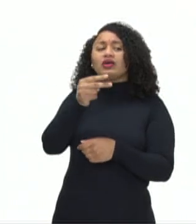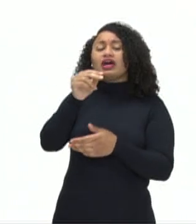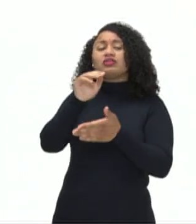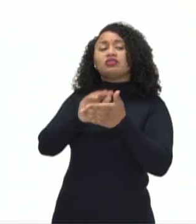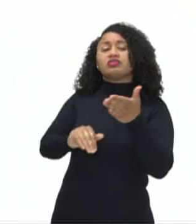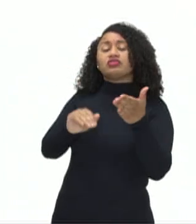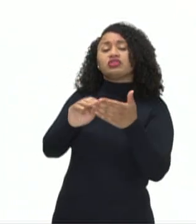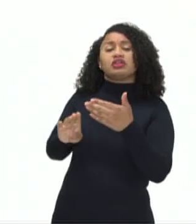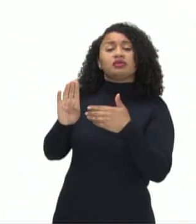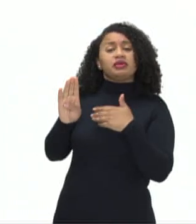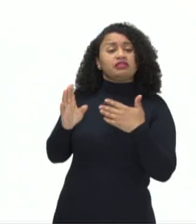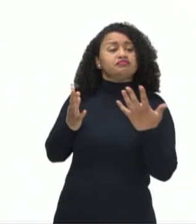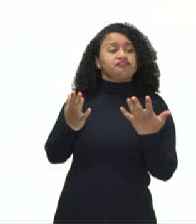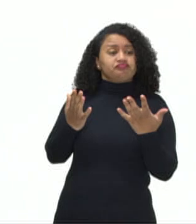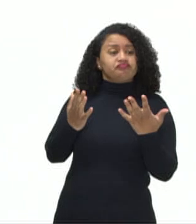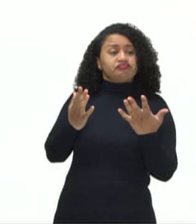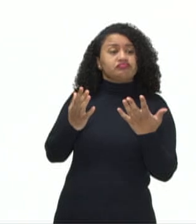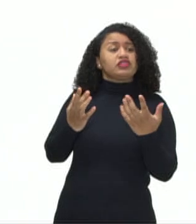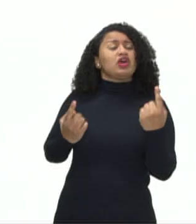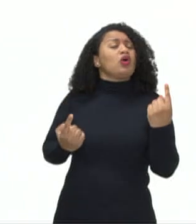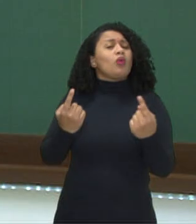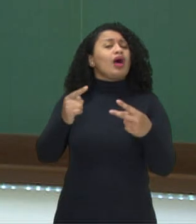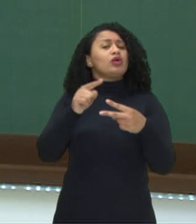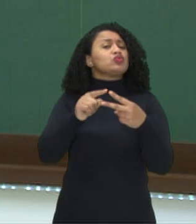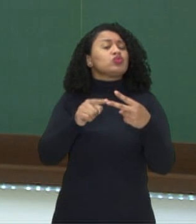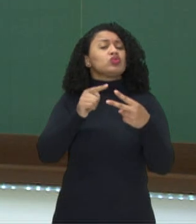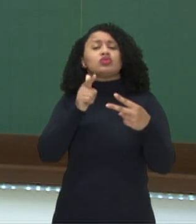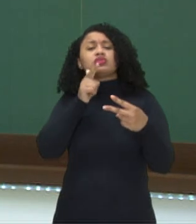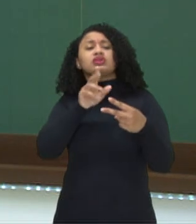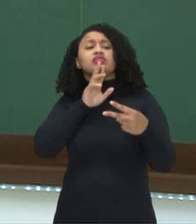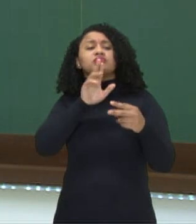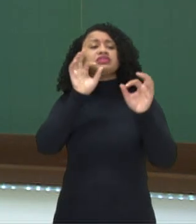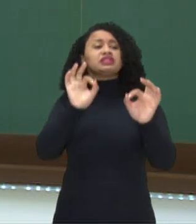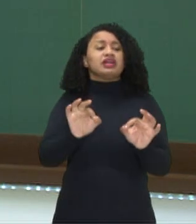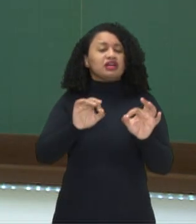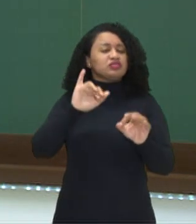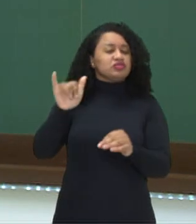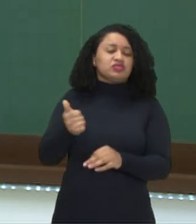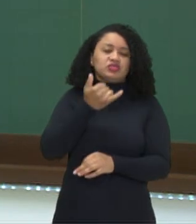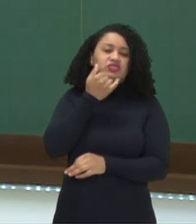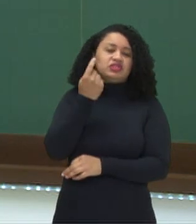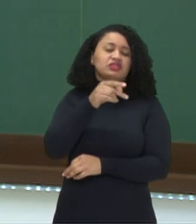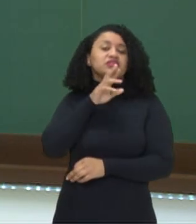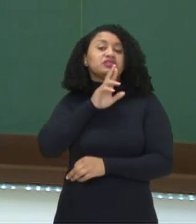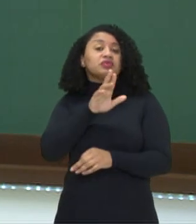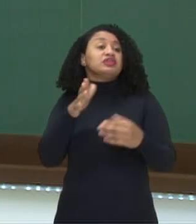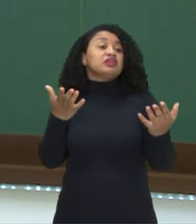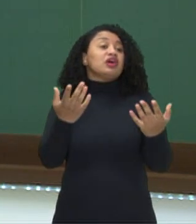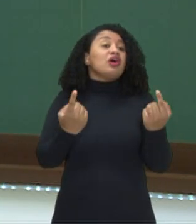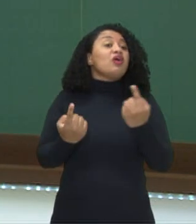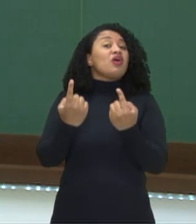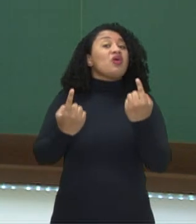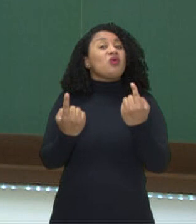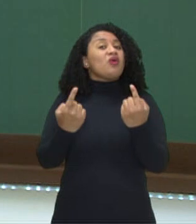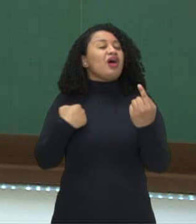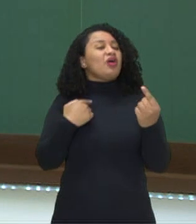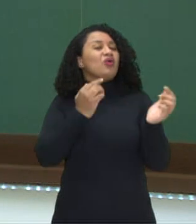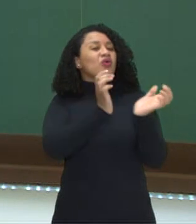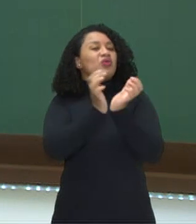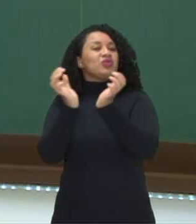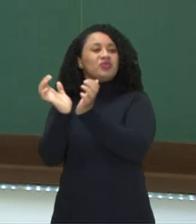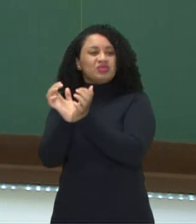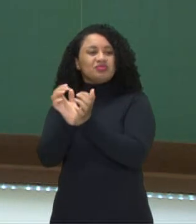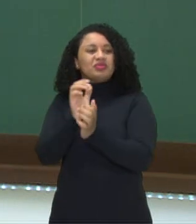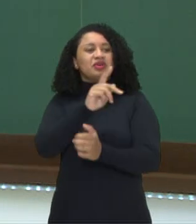ao quadrado menos B. Qual dos dois acertou? E justifique a sua resposta. Vamos ver de qual time que você é.